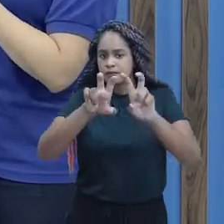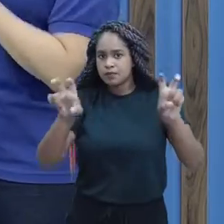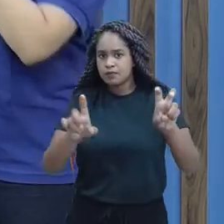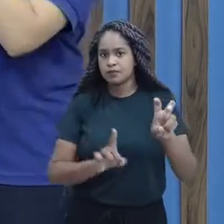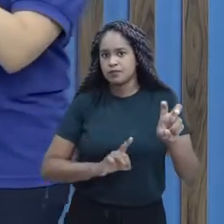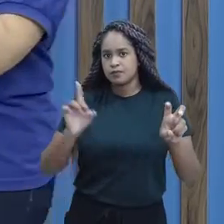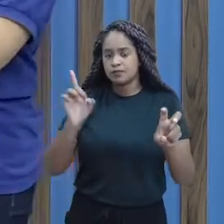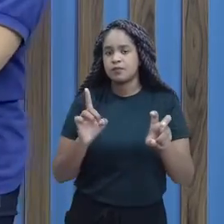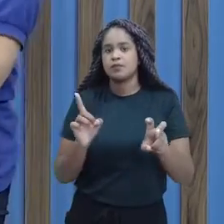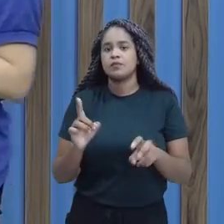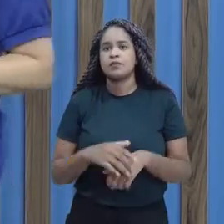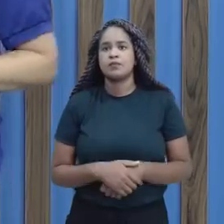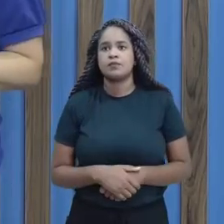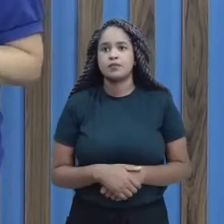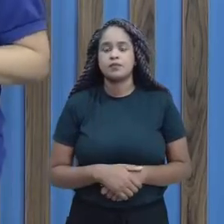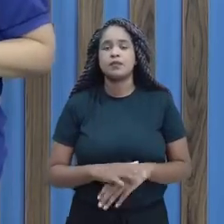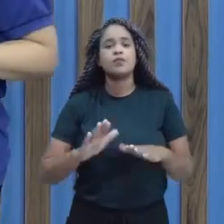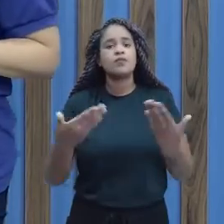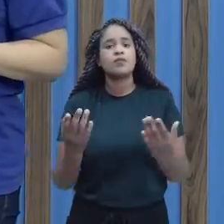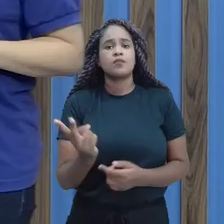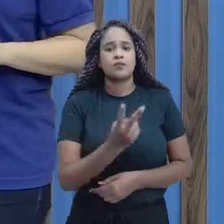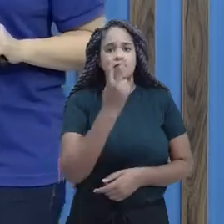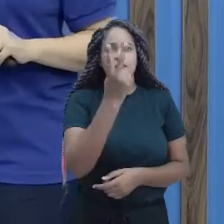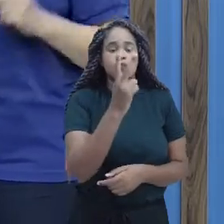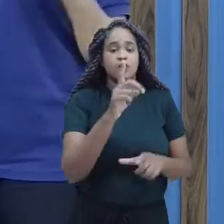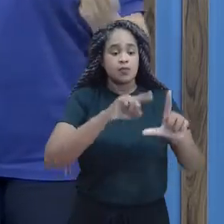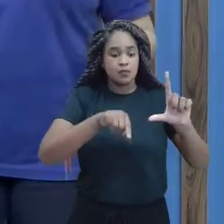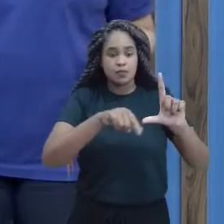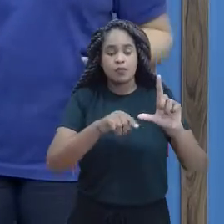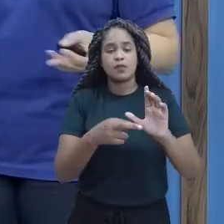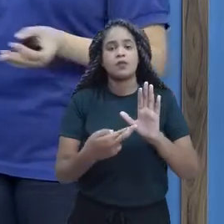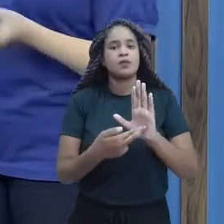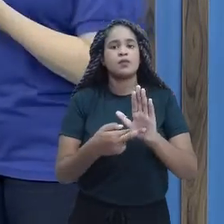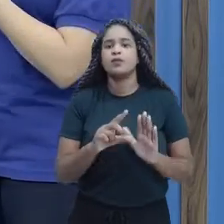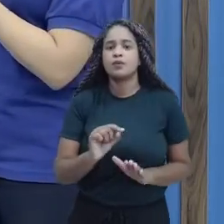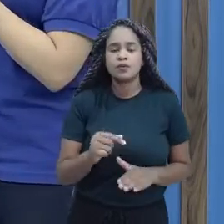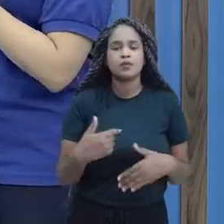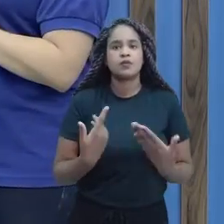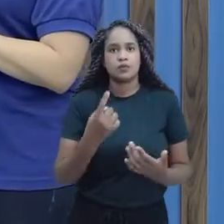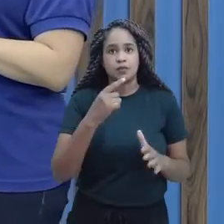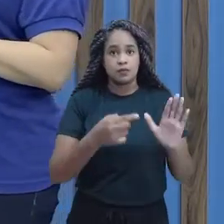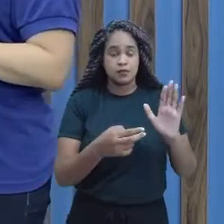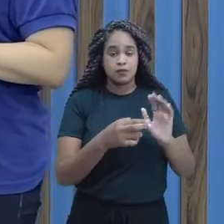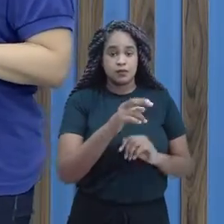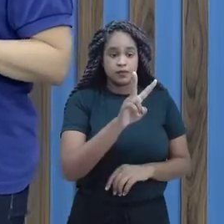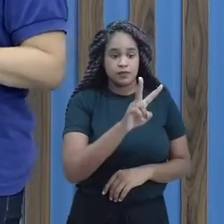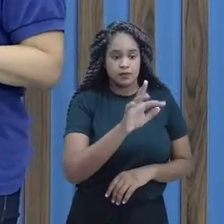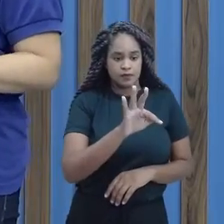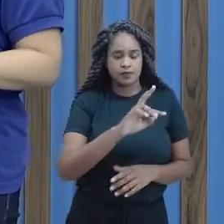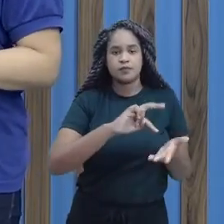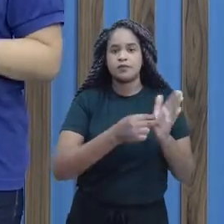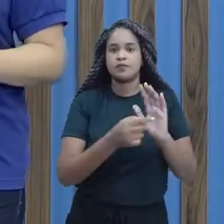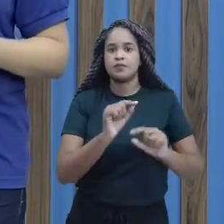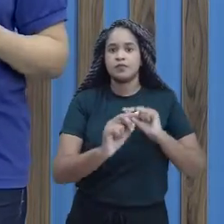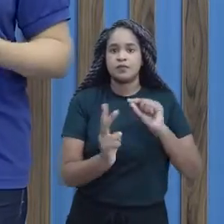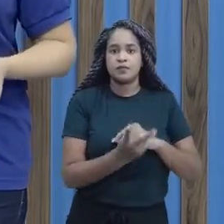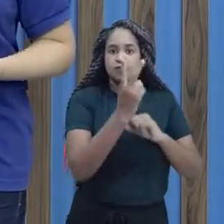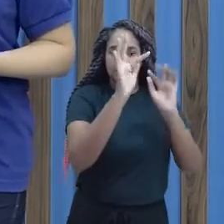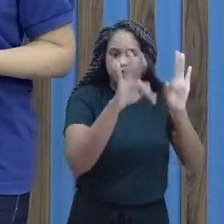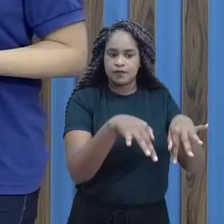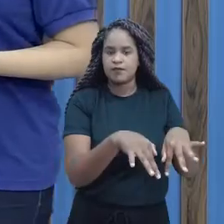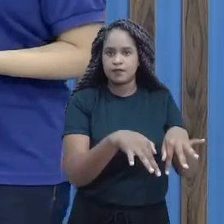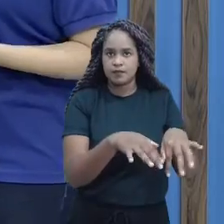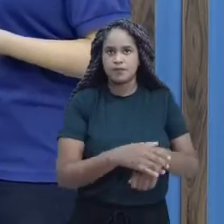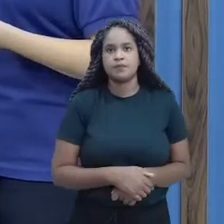a inserção, né? Qual valor que cada uma dessas letras representava. Então, a gente tem o VF, que significa o valor